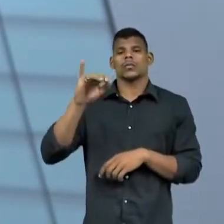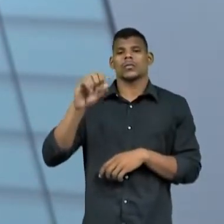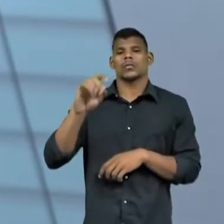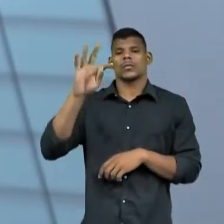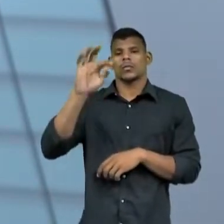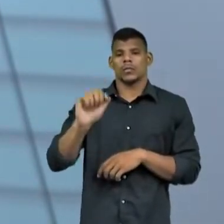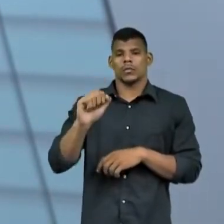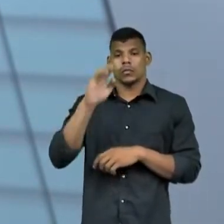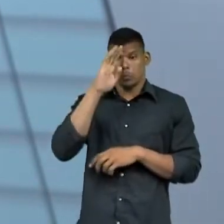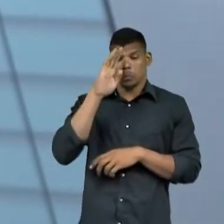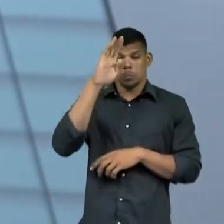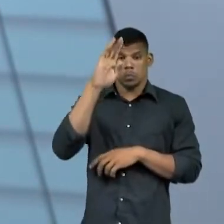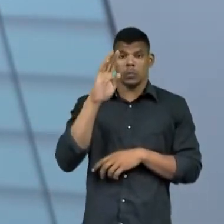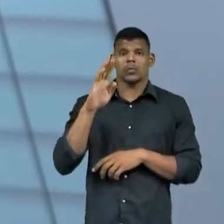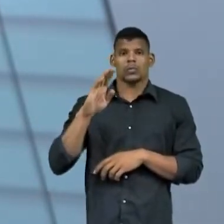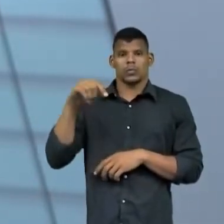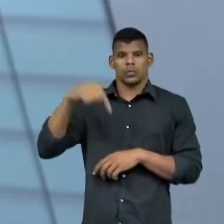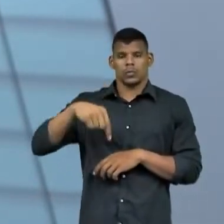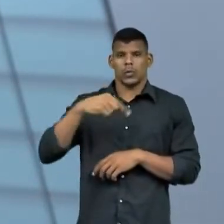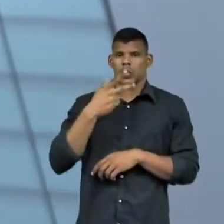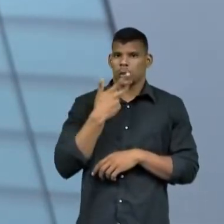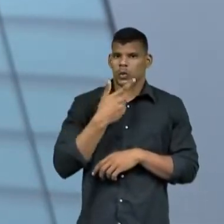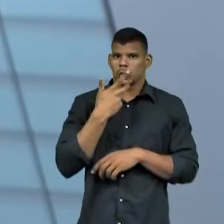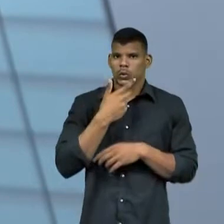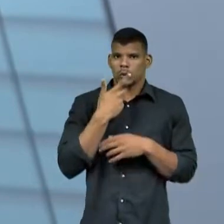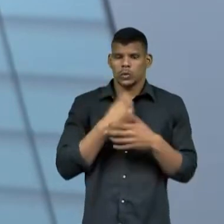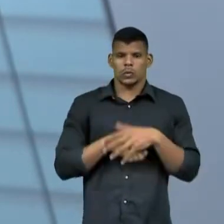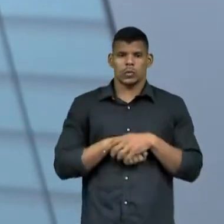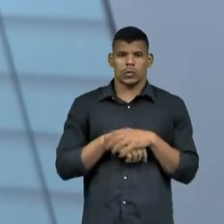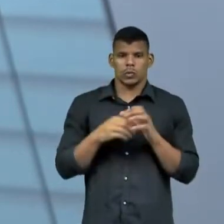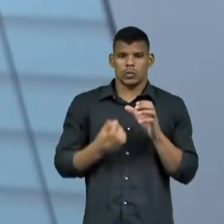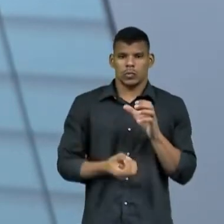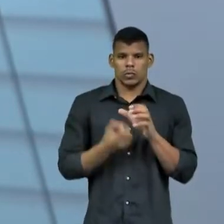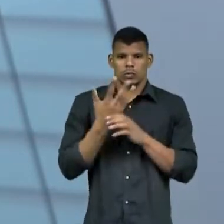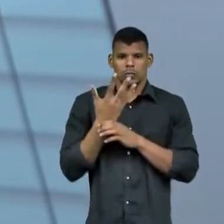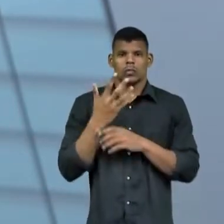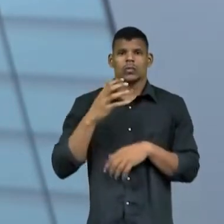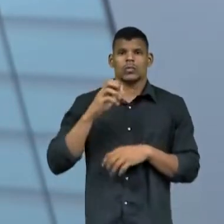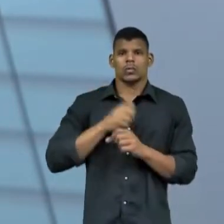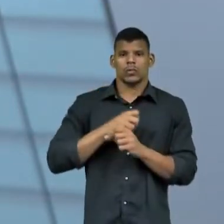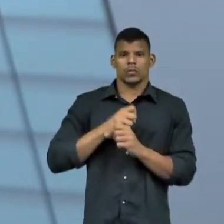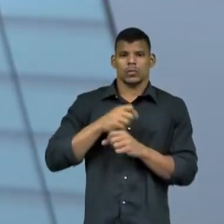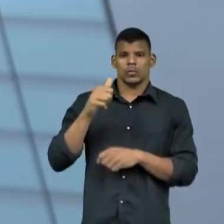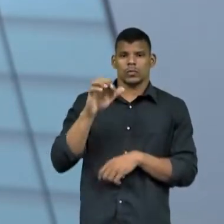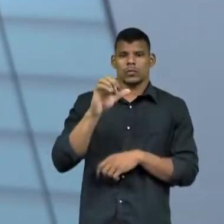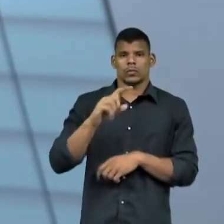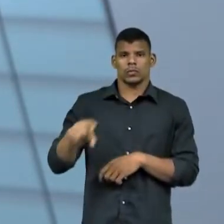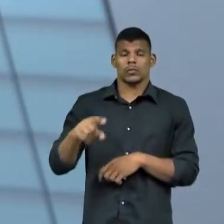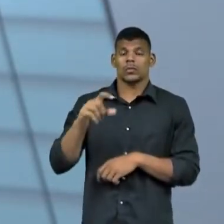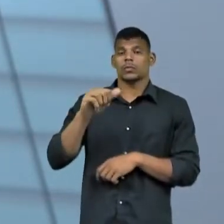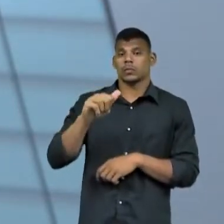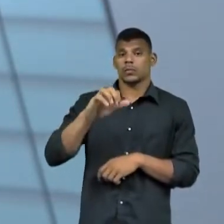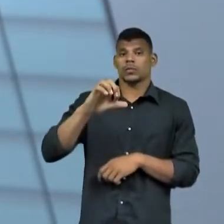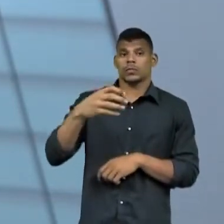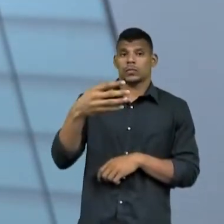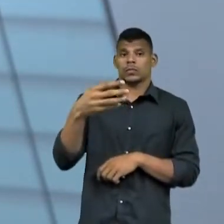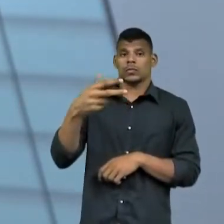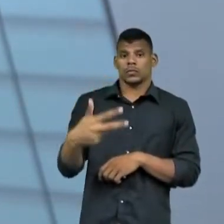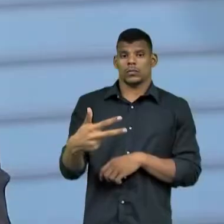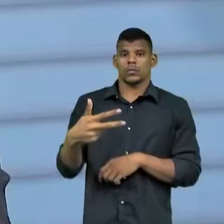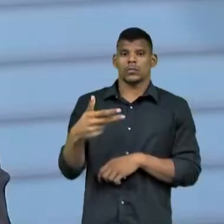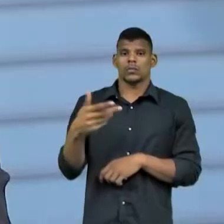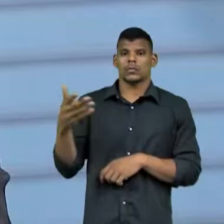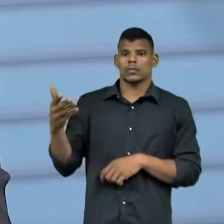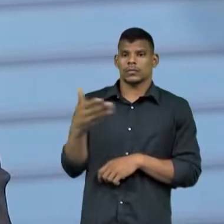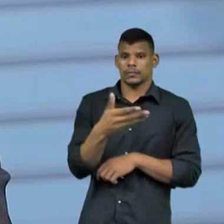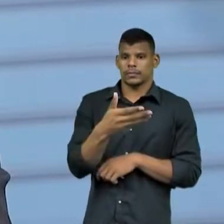tronco do campo Batista aqui no Ceará fundada em 1943 Dr munguba Júnior